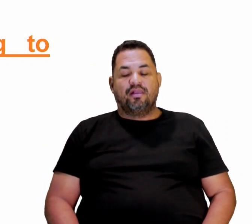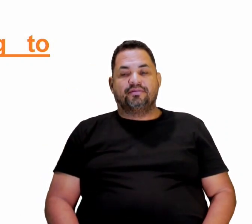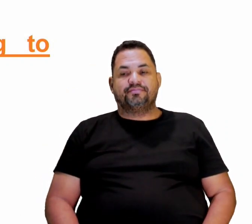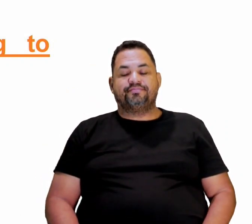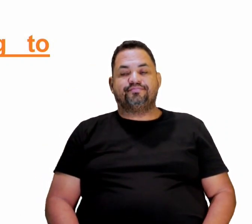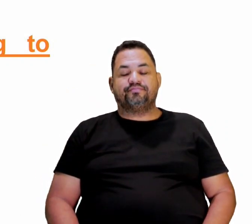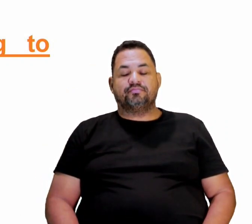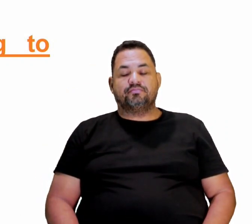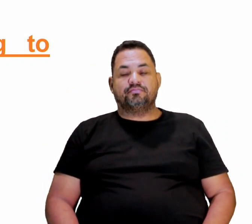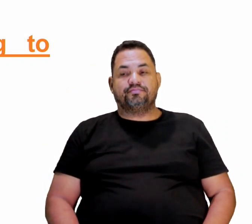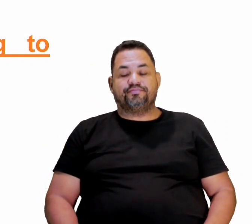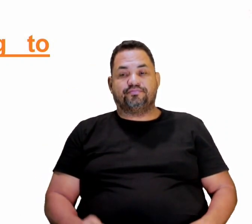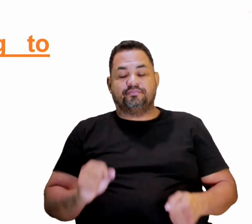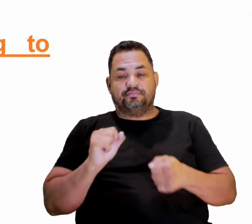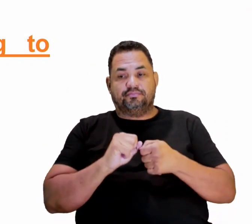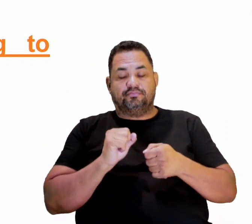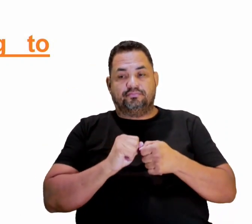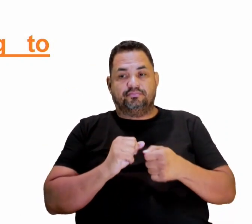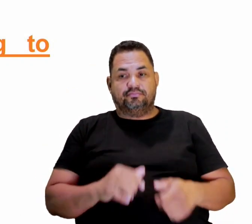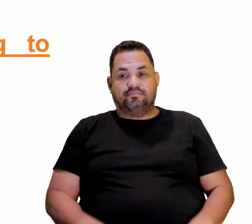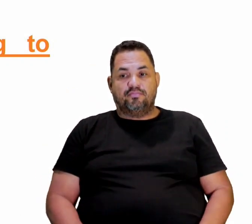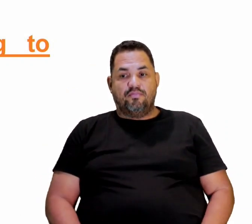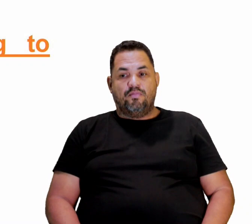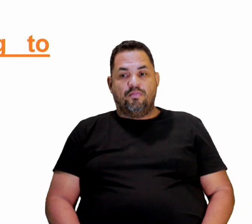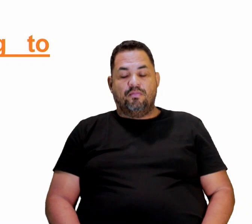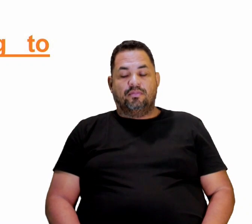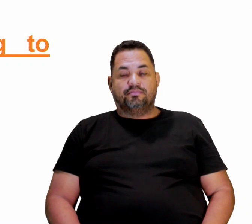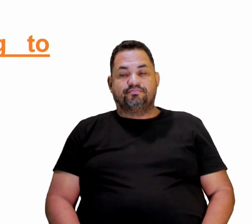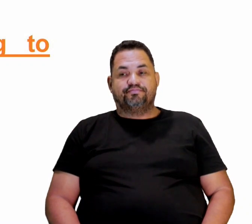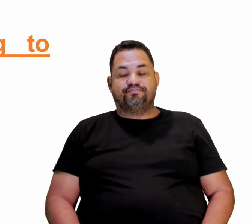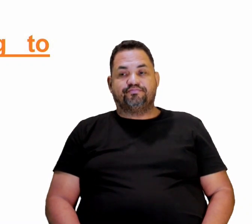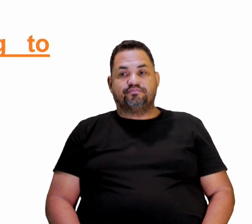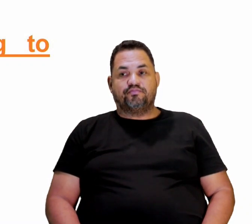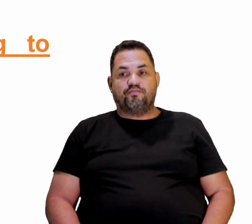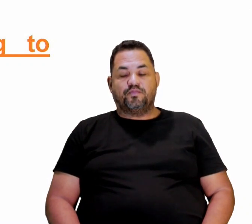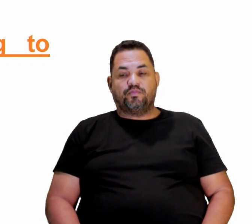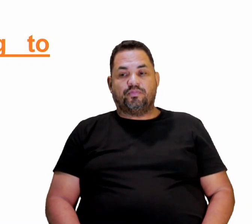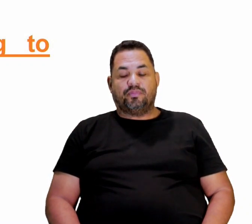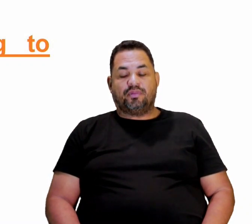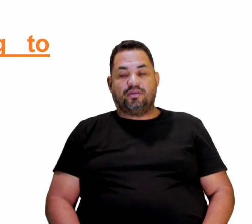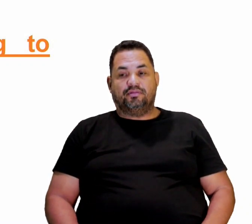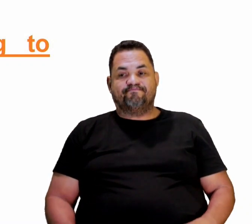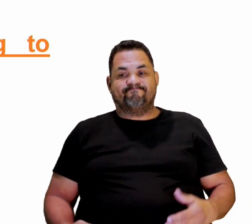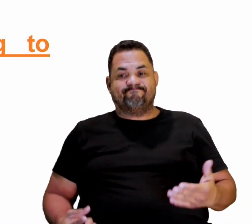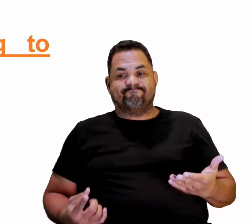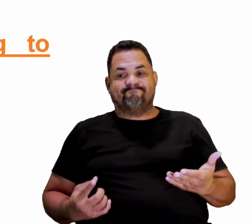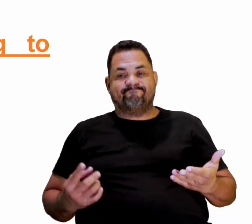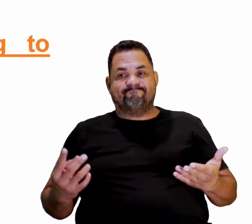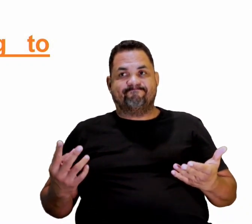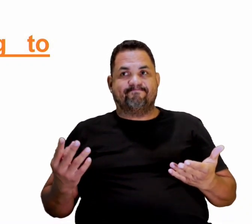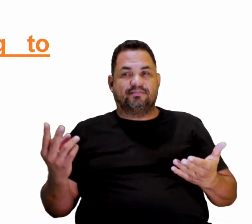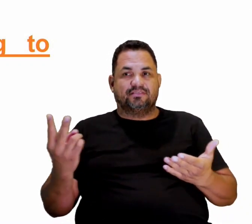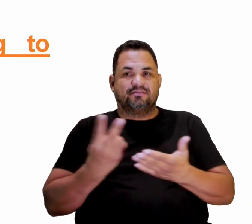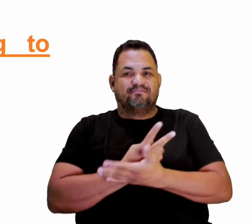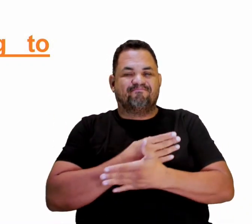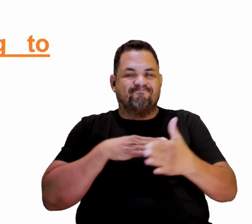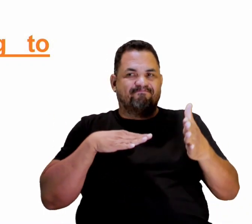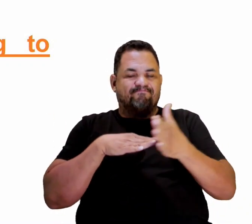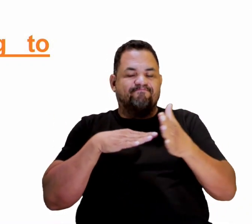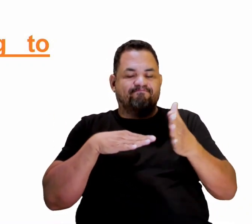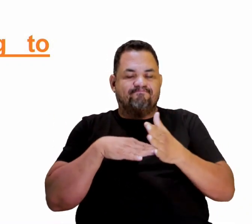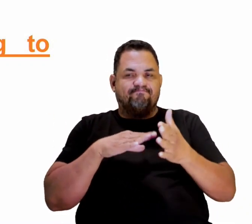que você vai concretizar chances de alguma situação acontecer e te impedir